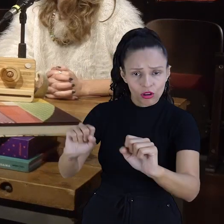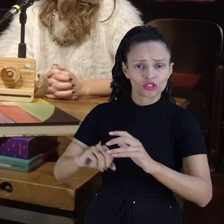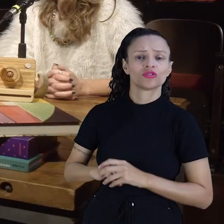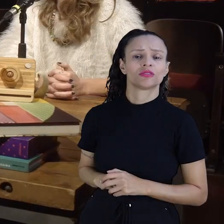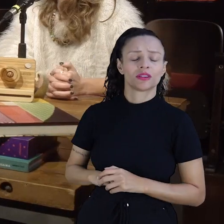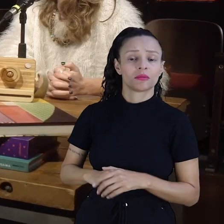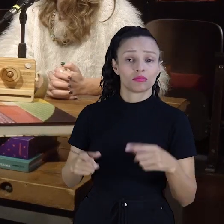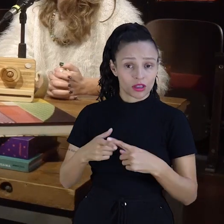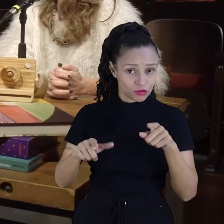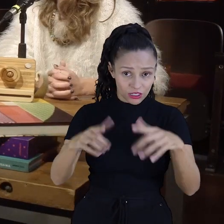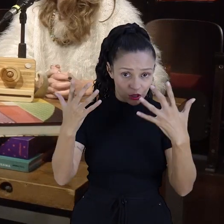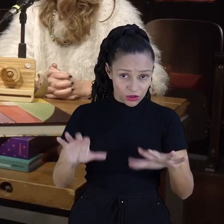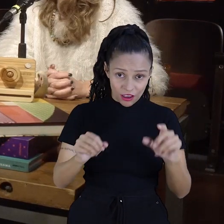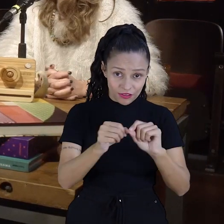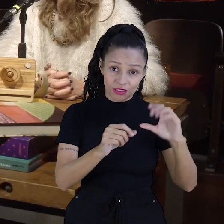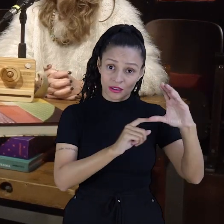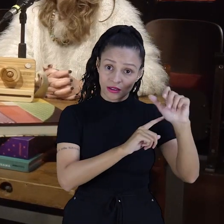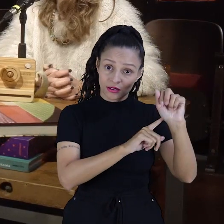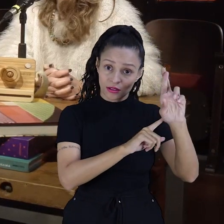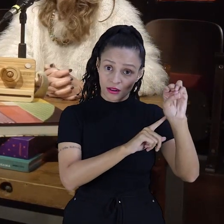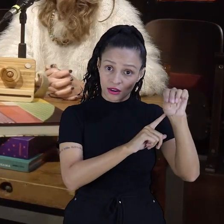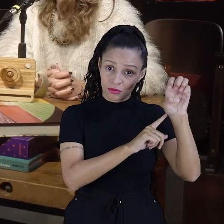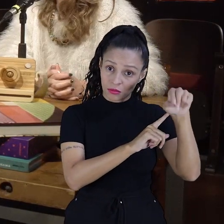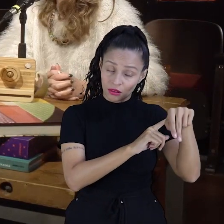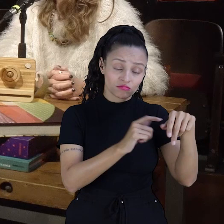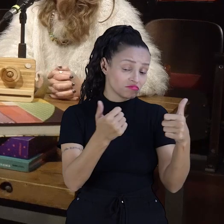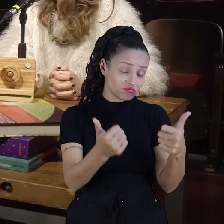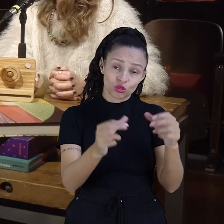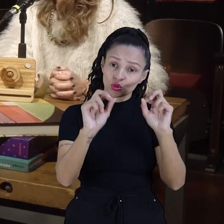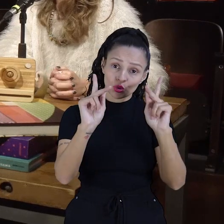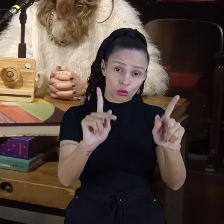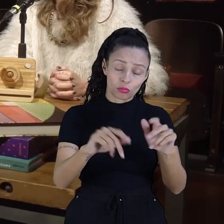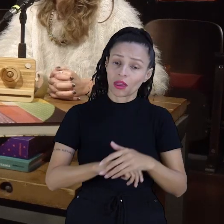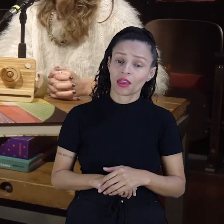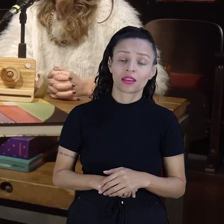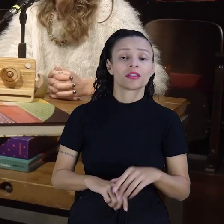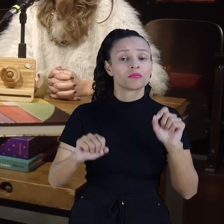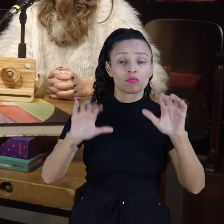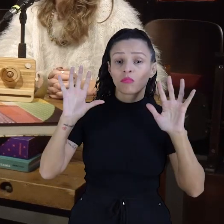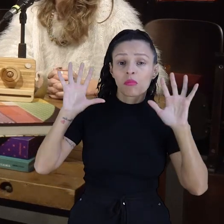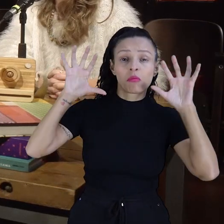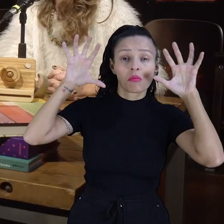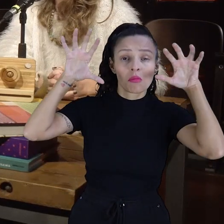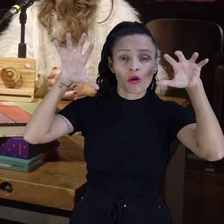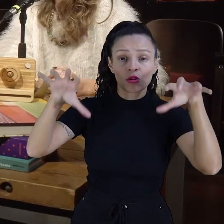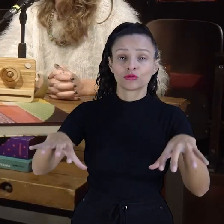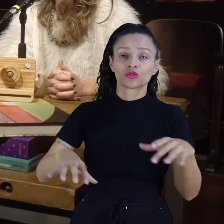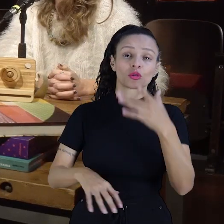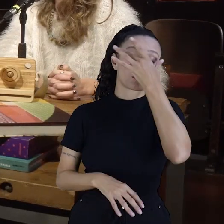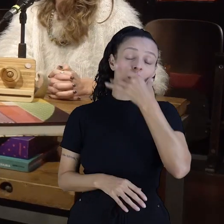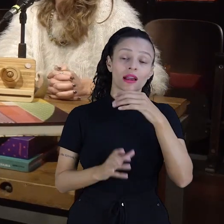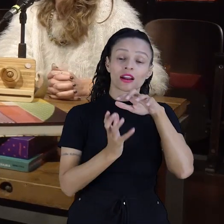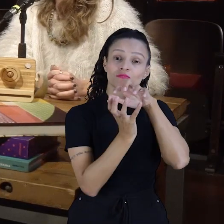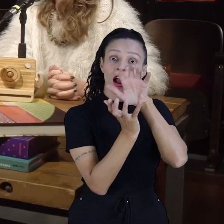Pode. Porque se você não quer fazer a Carmen, tá tudo bem. Seu monstro come bananas. Então, a criança desenhou